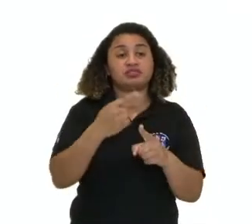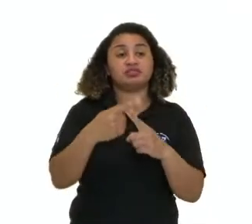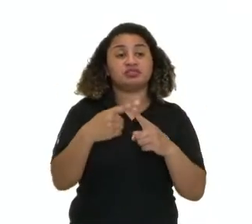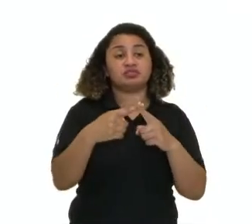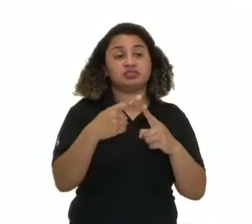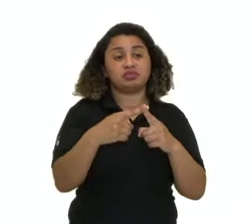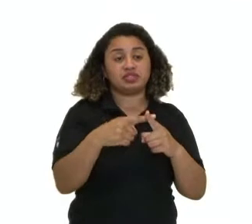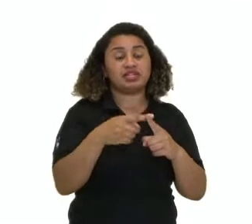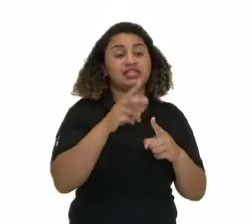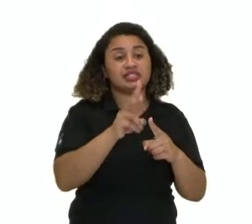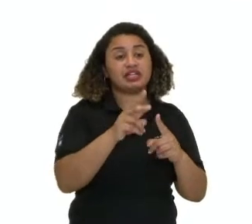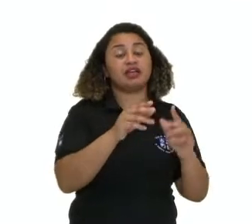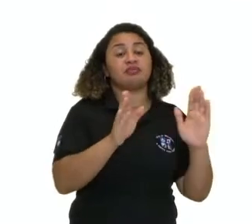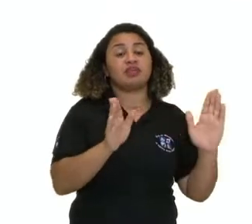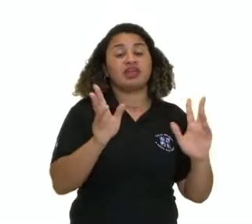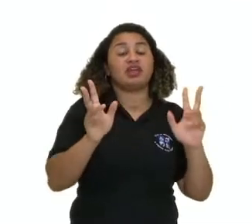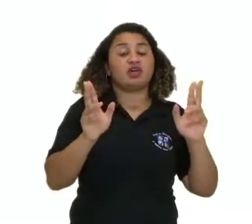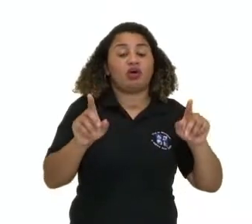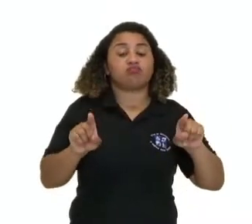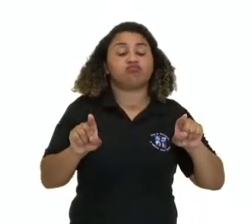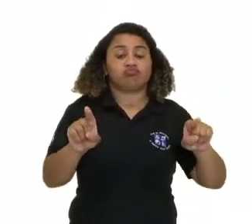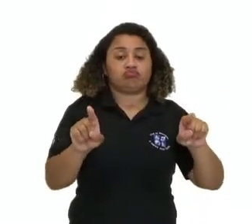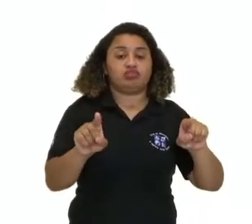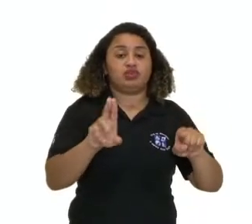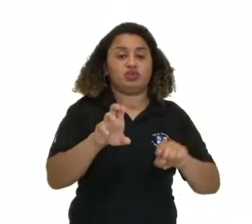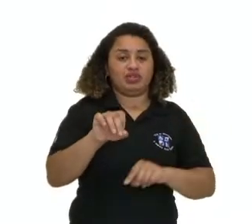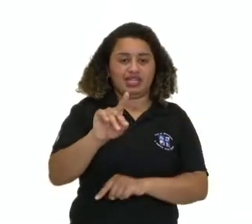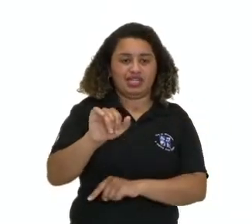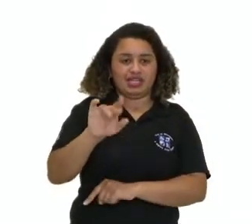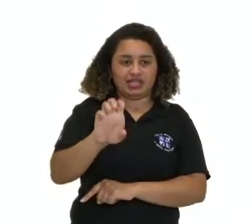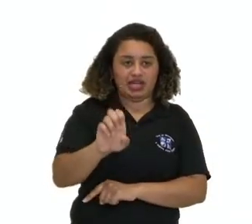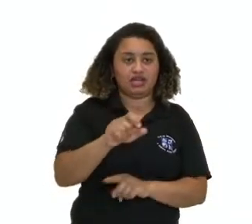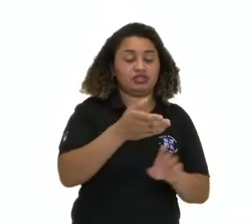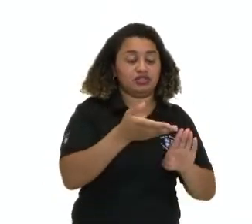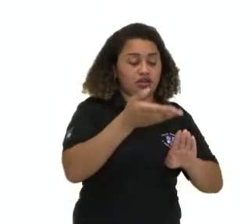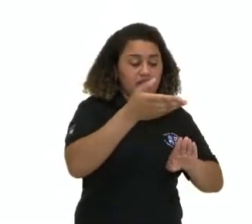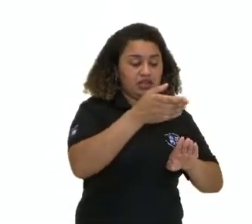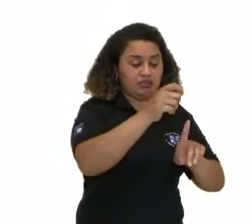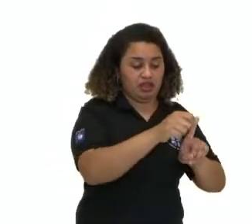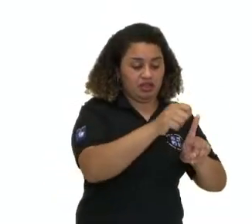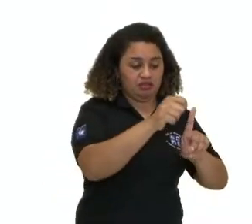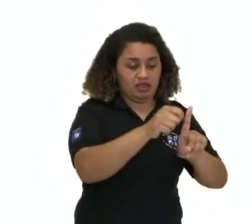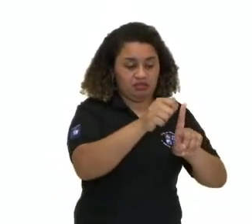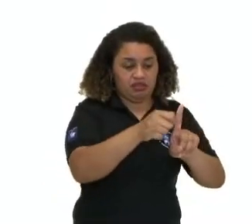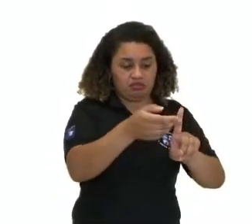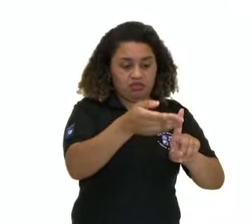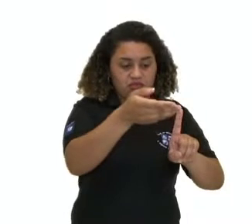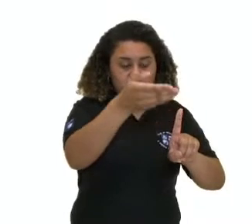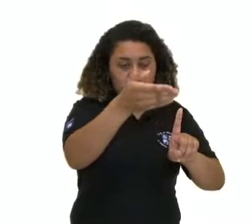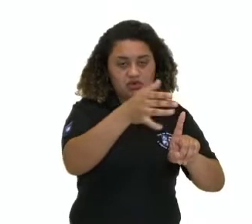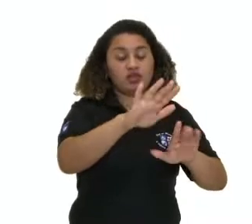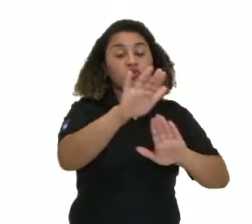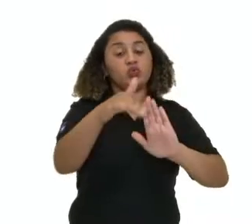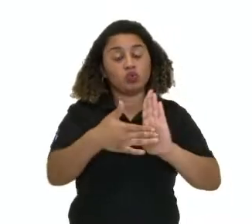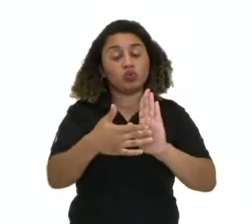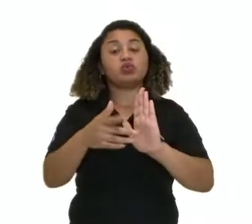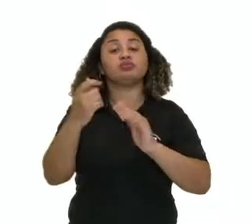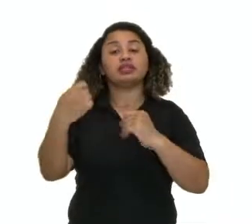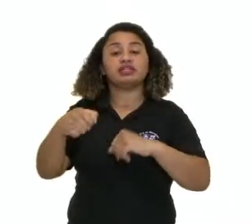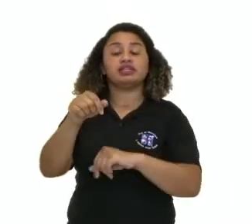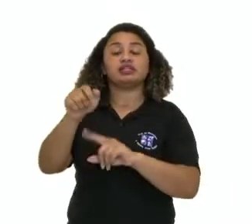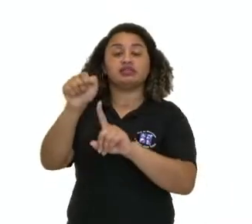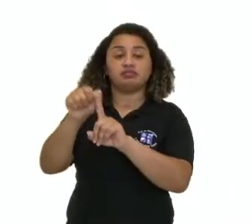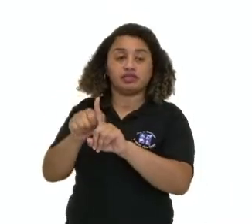estar trabalhando sempre com a mesma unidade. Se aumenta por mês, nós precisamos pensar que tudo está em meses. Então,